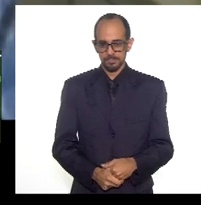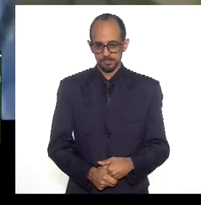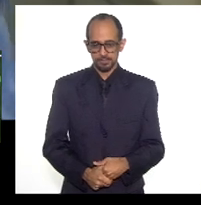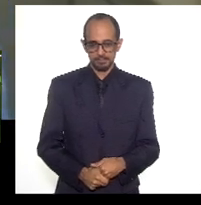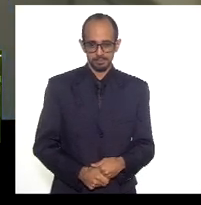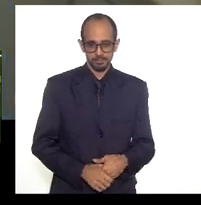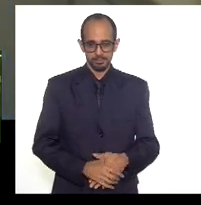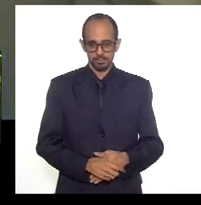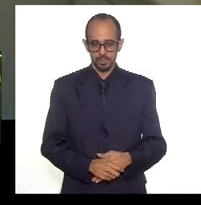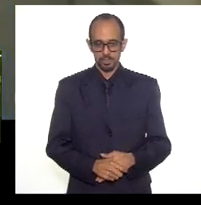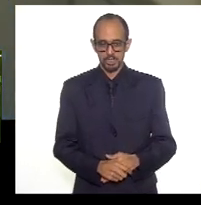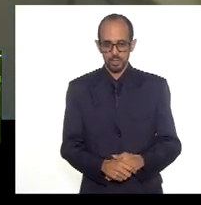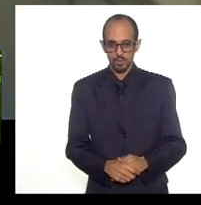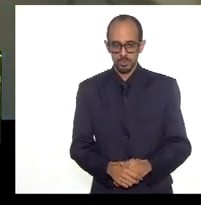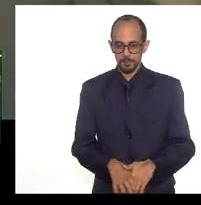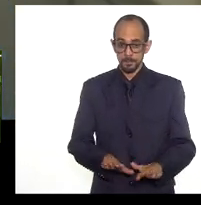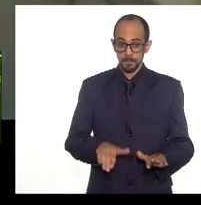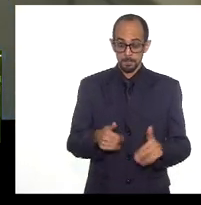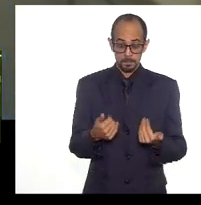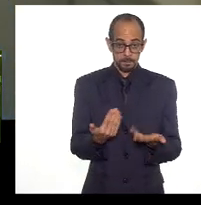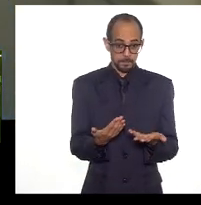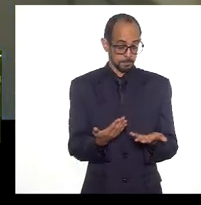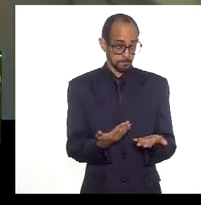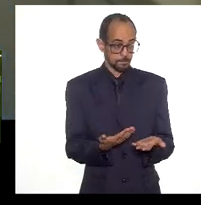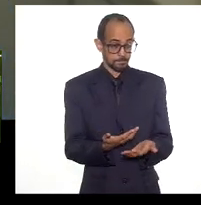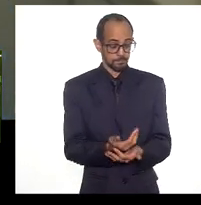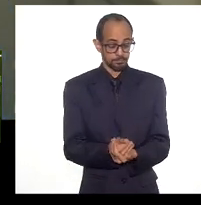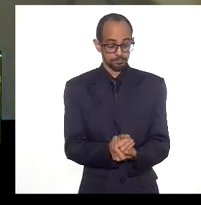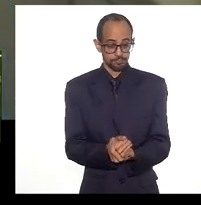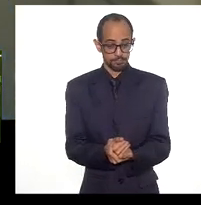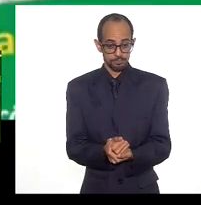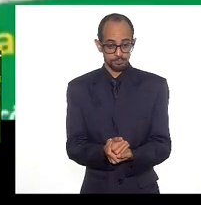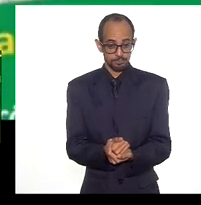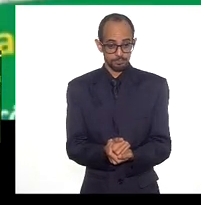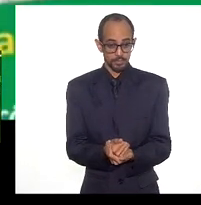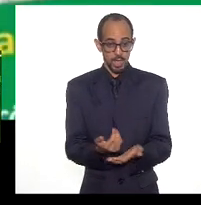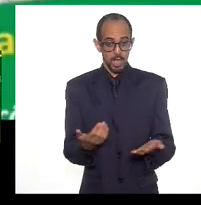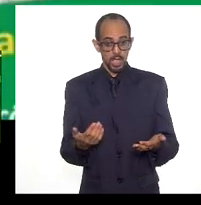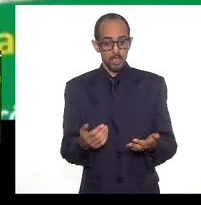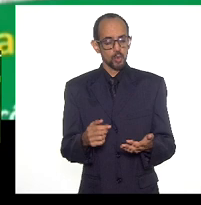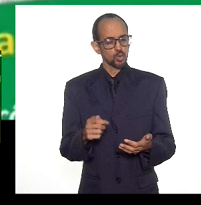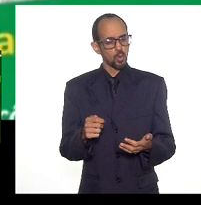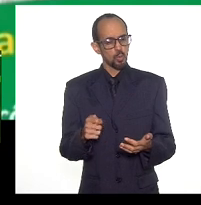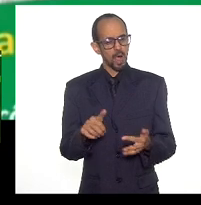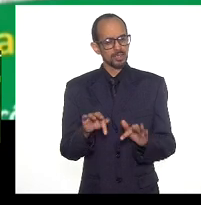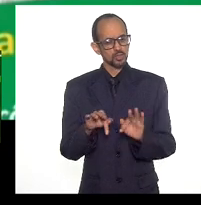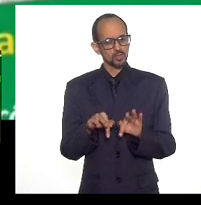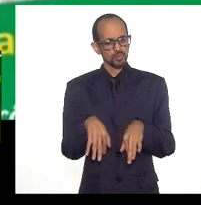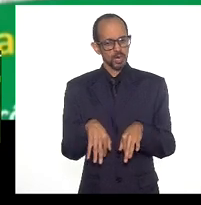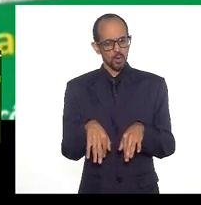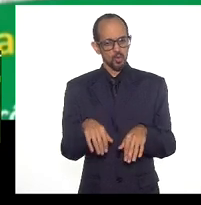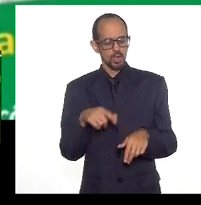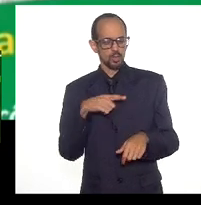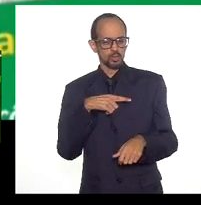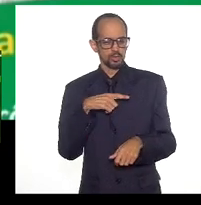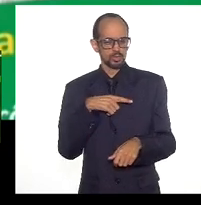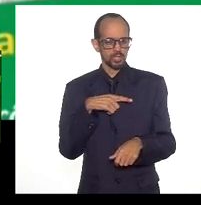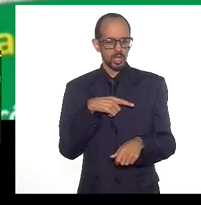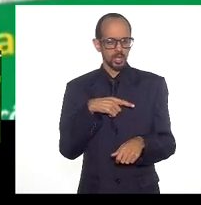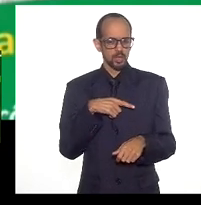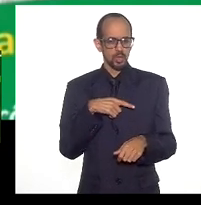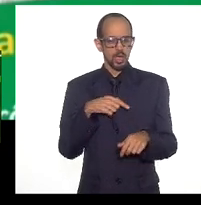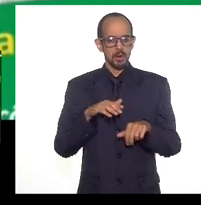agradeço. O senhor vai agora? Eu estou caminhando para o final. Eu tenho mais